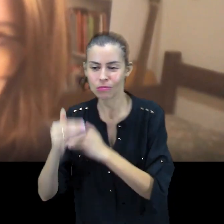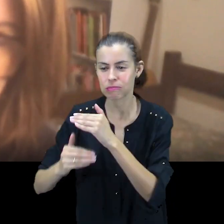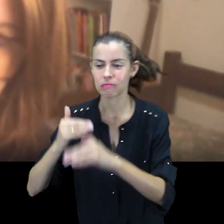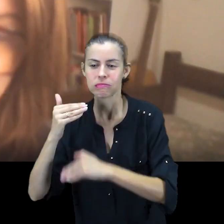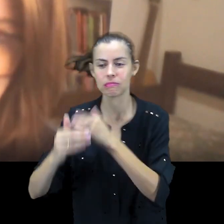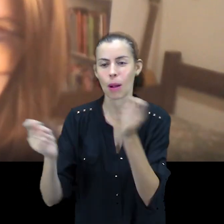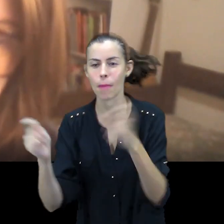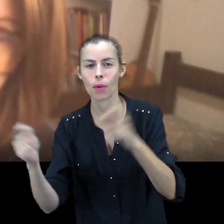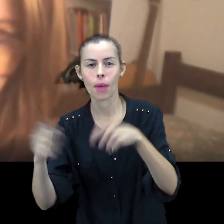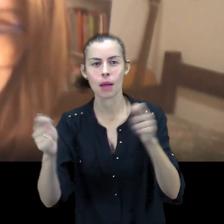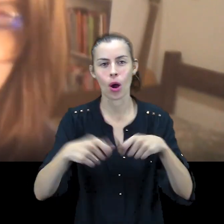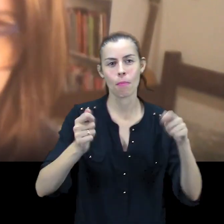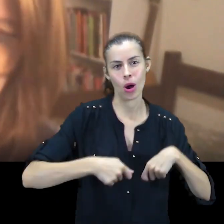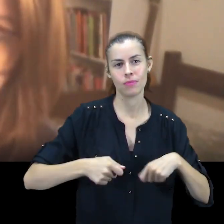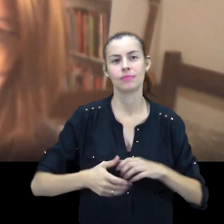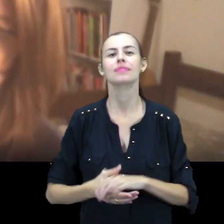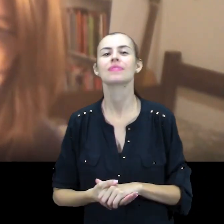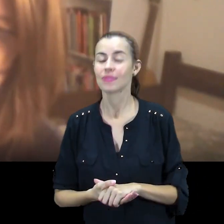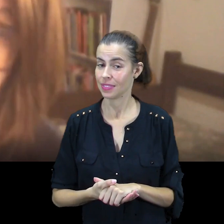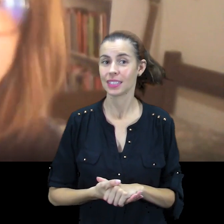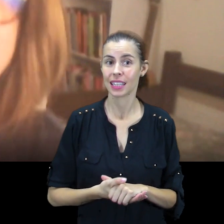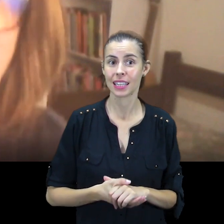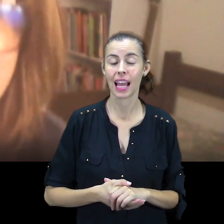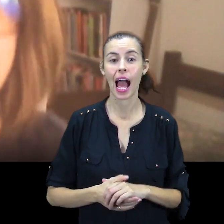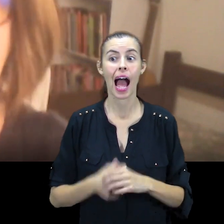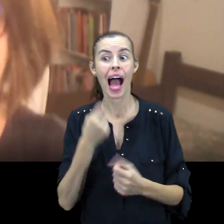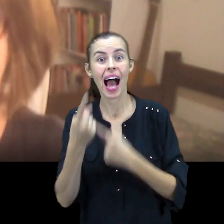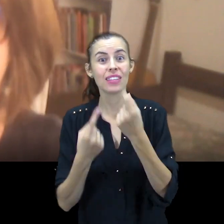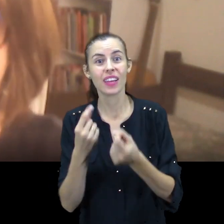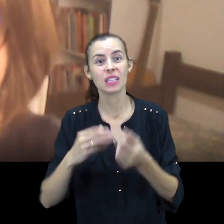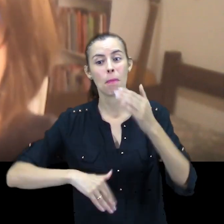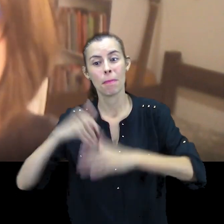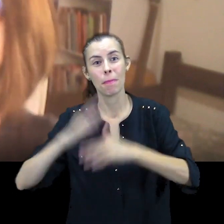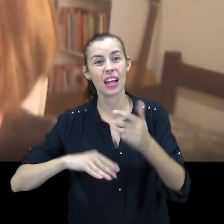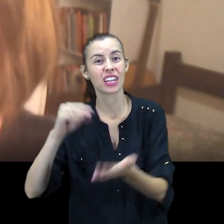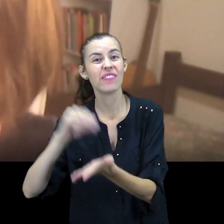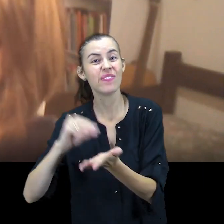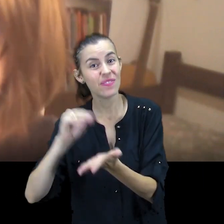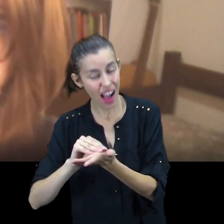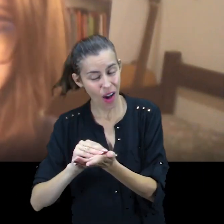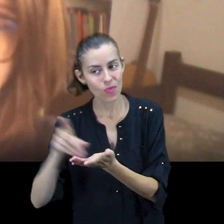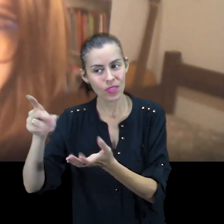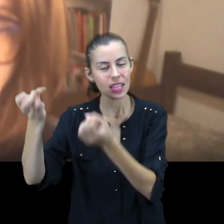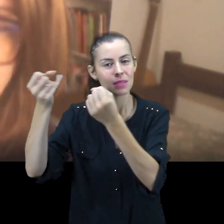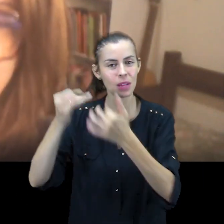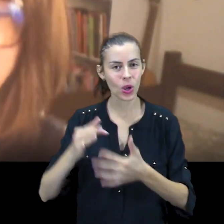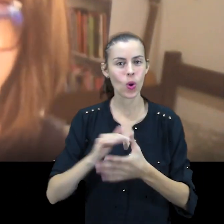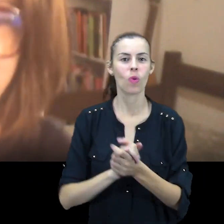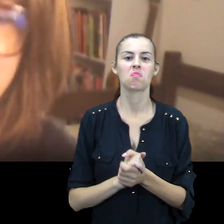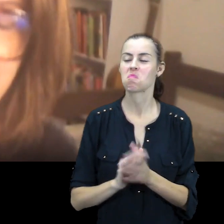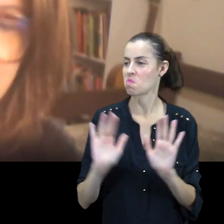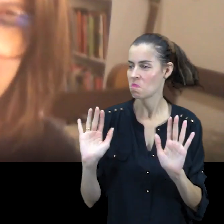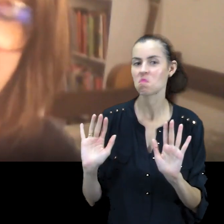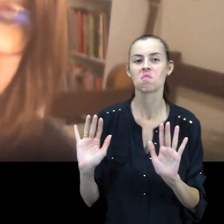Então, eu queria destacar como eu vejo isso como uma entusiasta do projeto de vocês e também como alguém